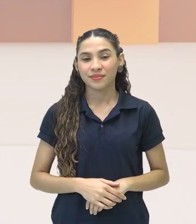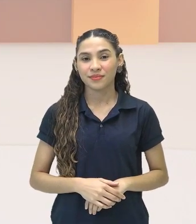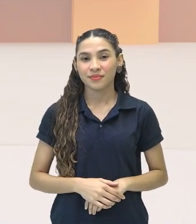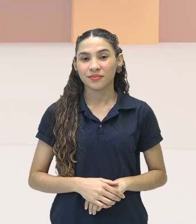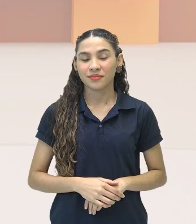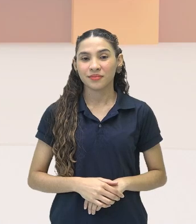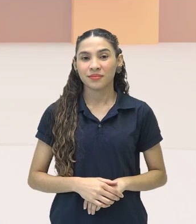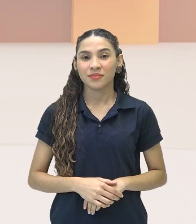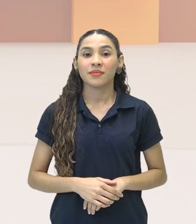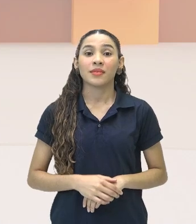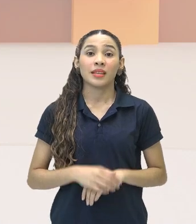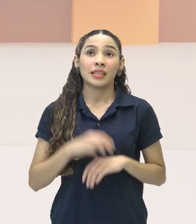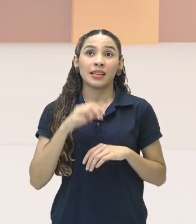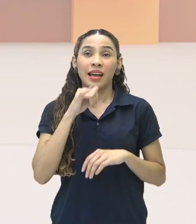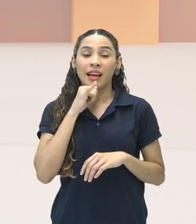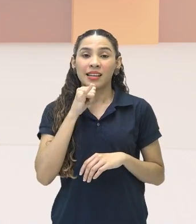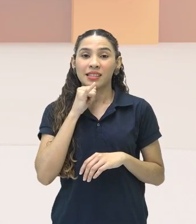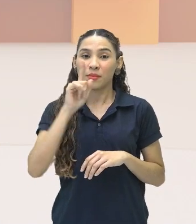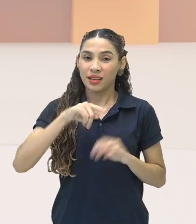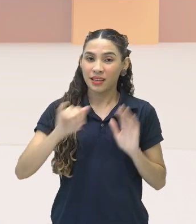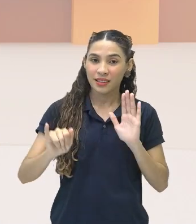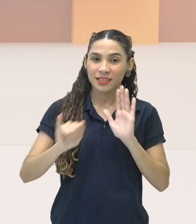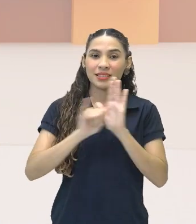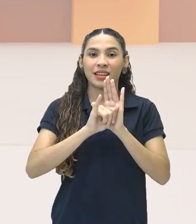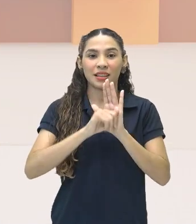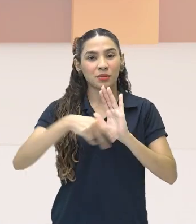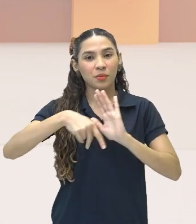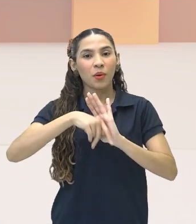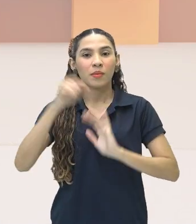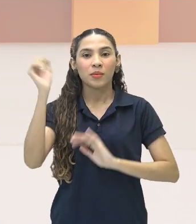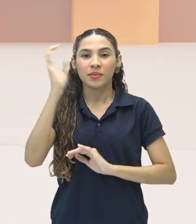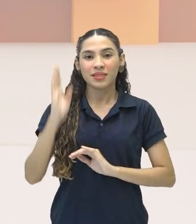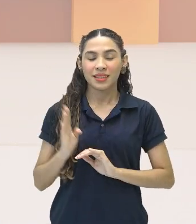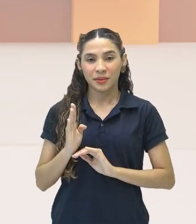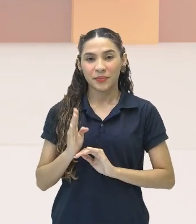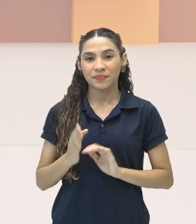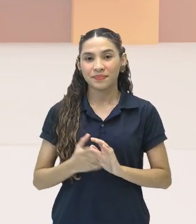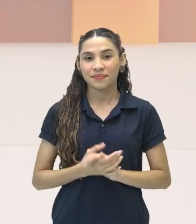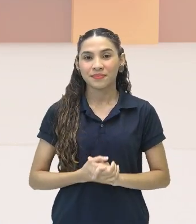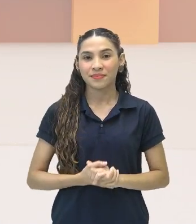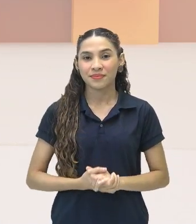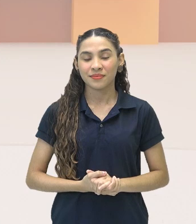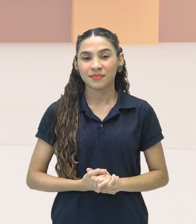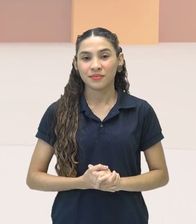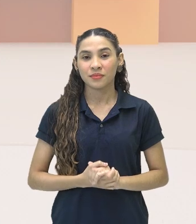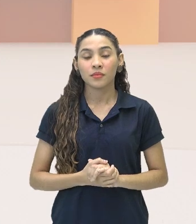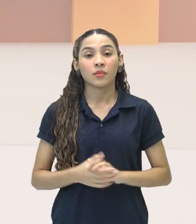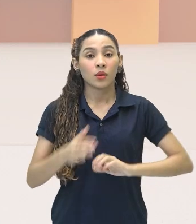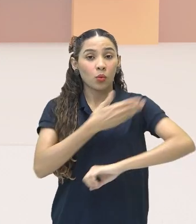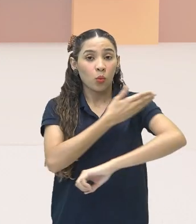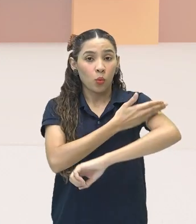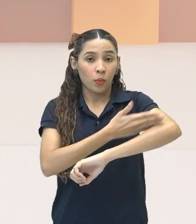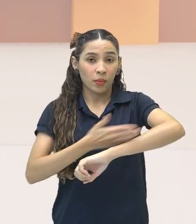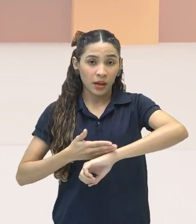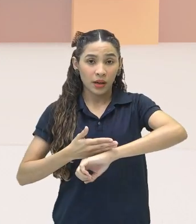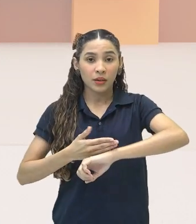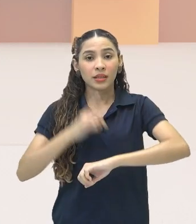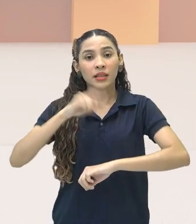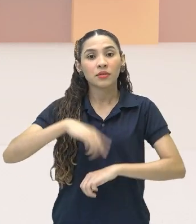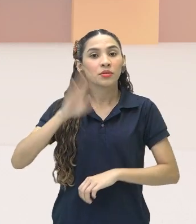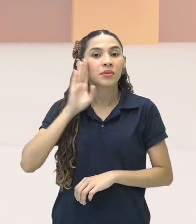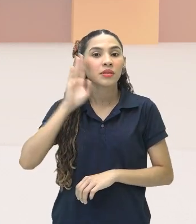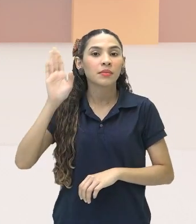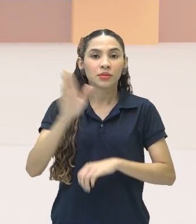então, se a gente for dizer, é a identidade do brasileiro. O branco, que são os